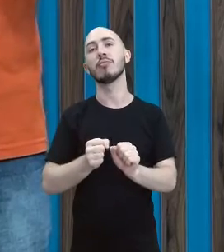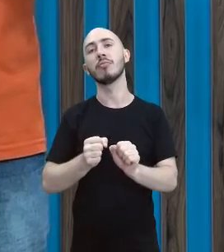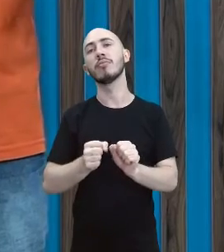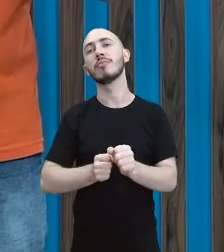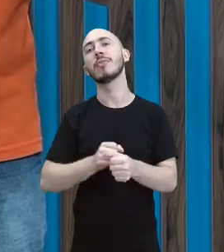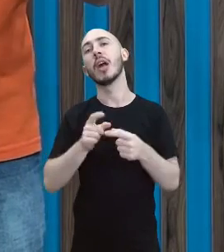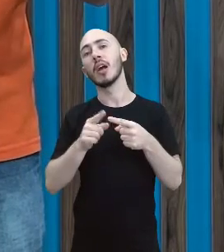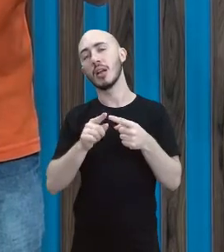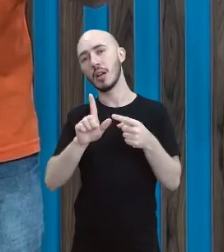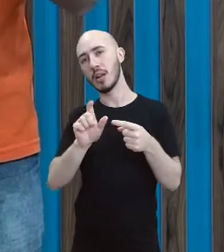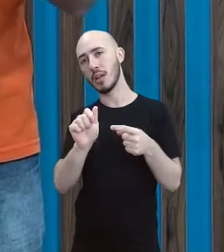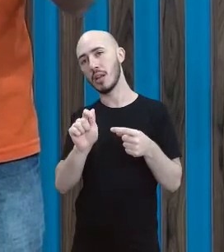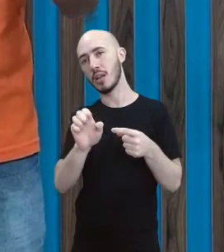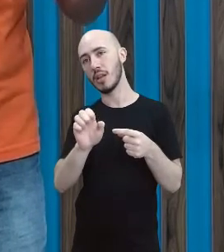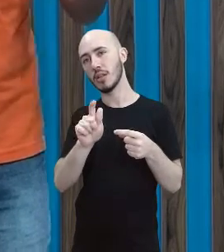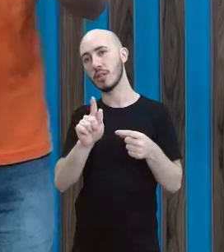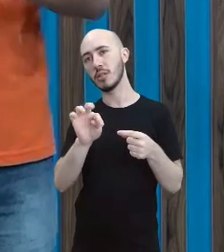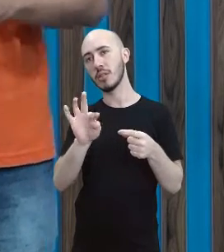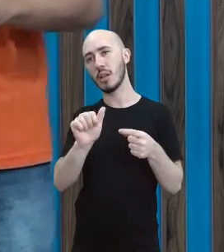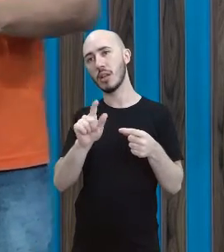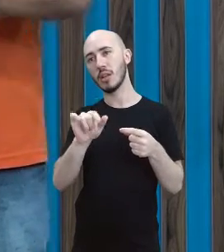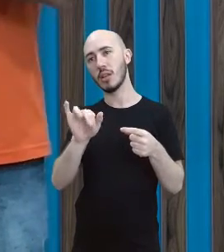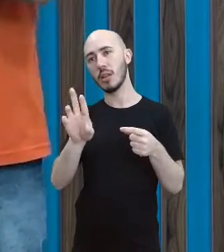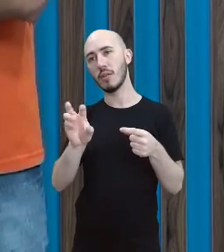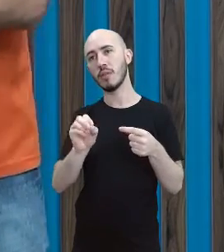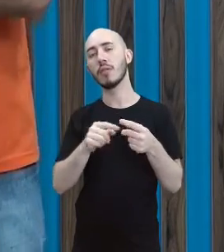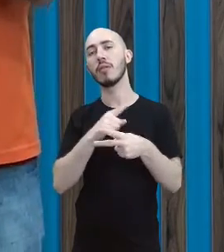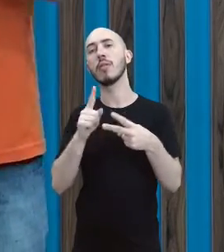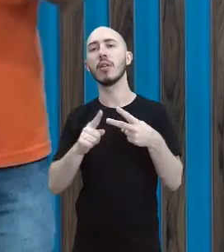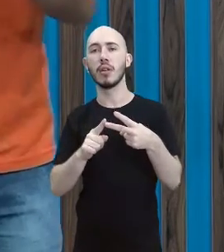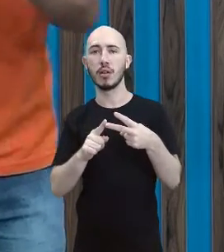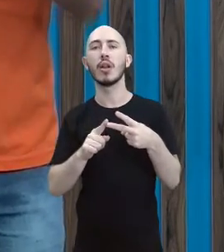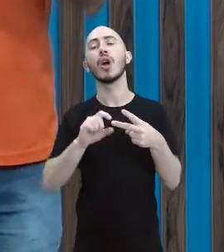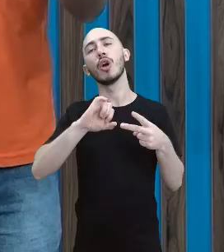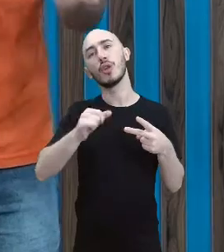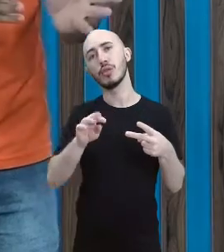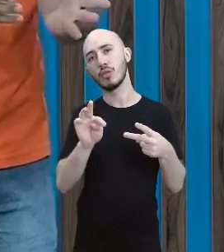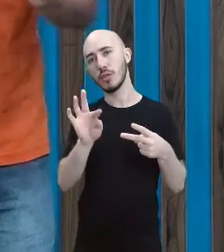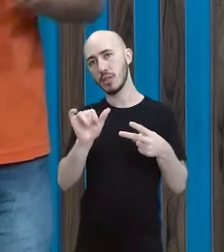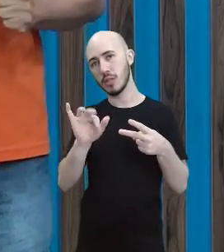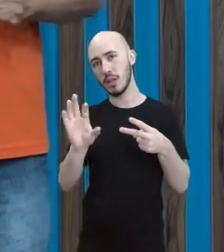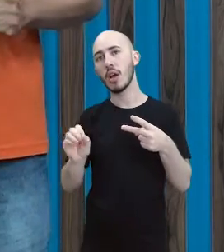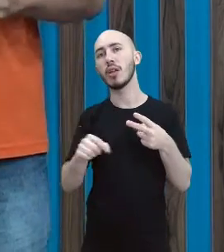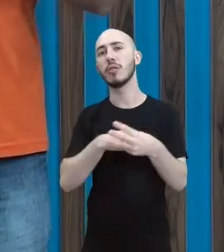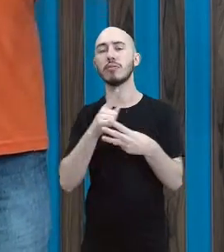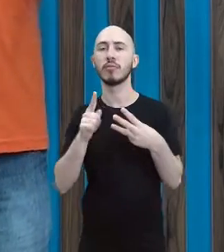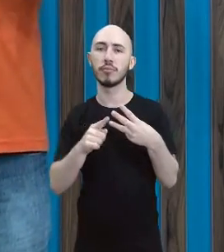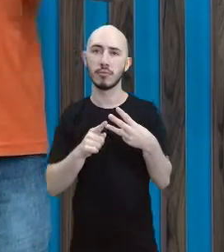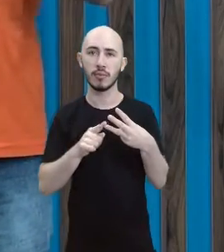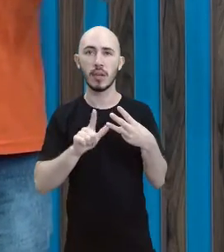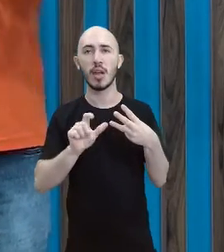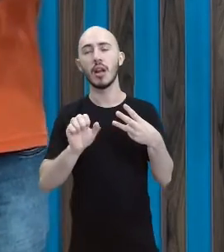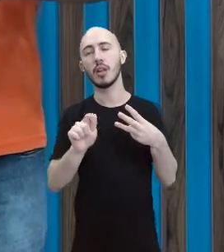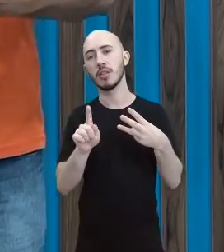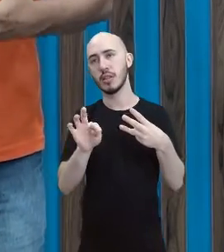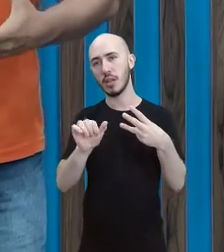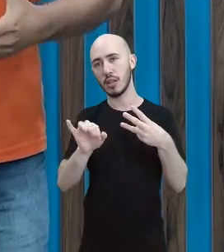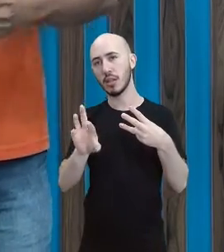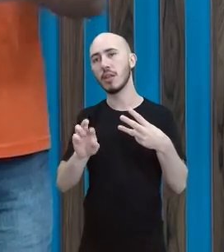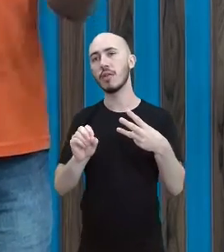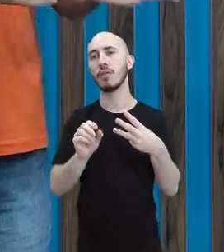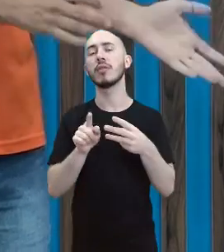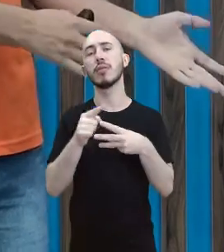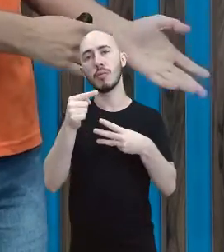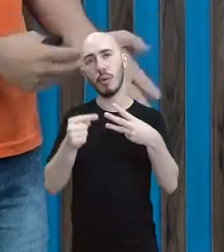o equilíbrio da democracia são os três poderes funcionando: executivo, legislativo e judiciário. Tá bom? Então, vamos conversar com os professores